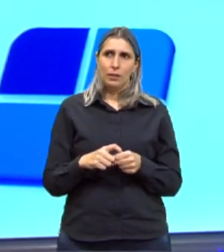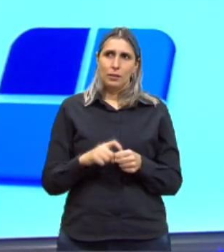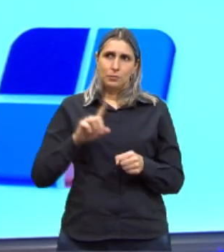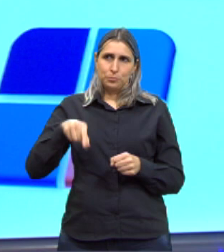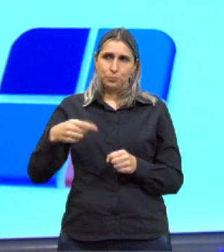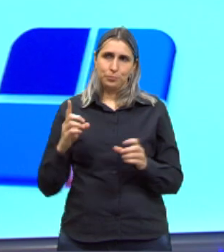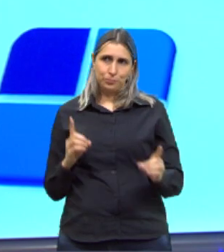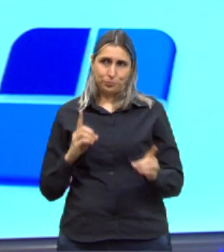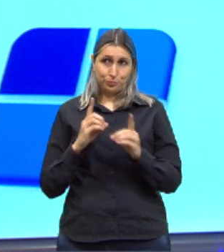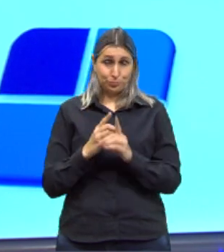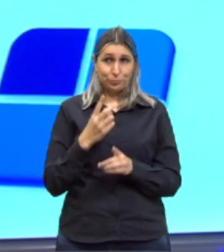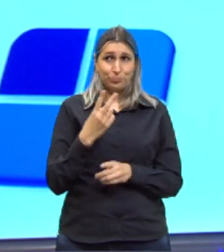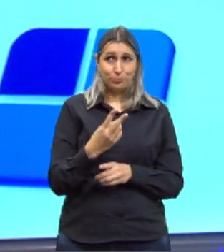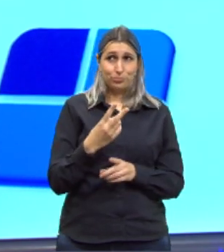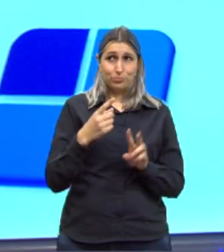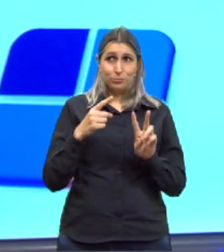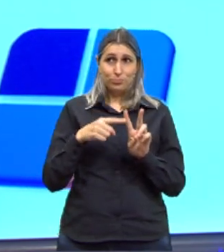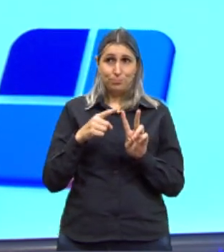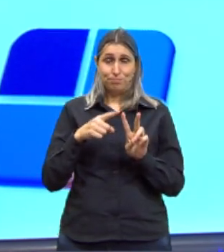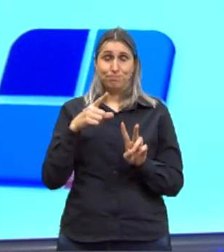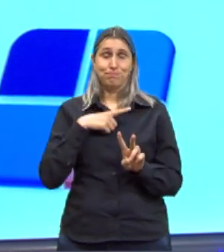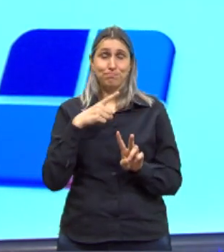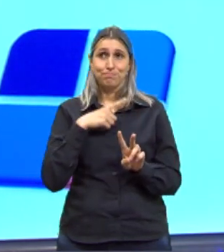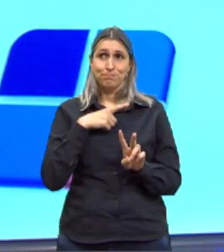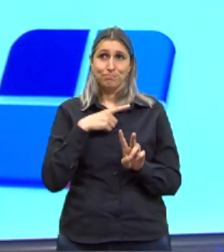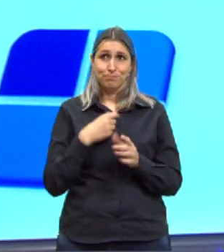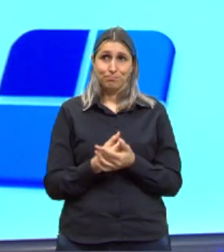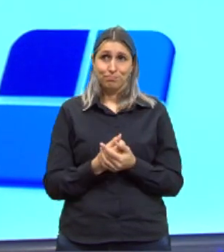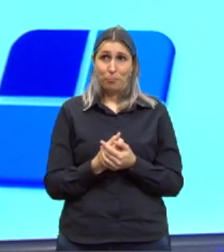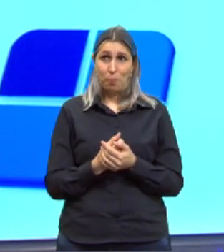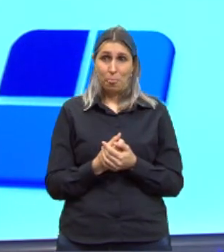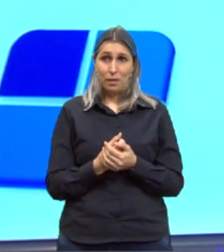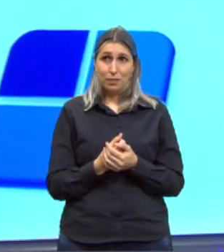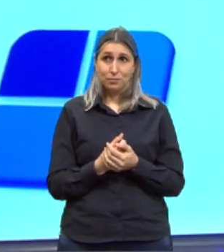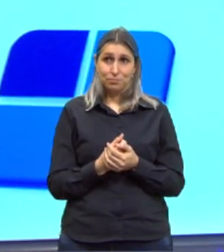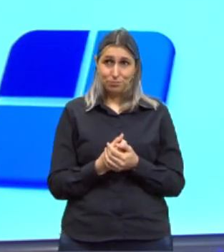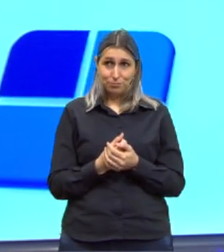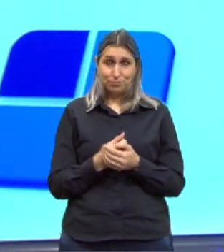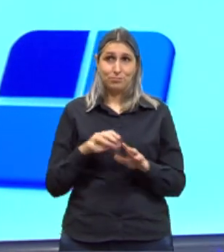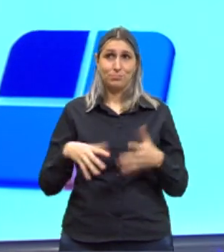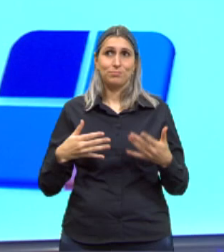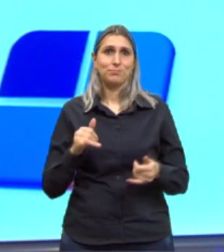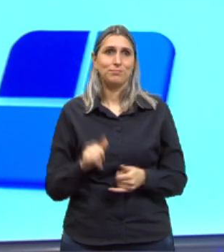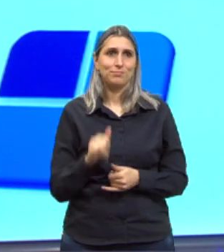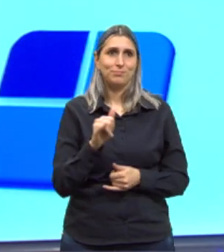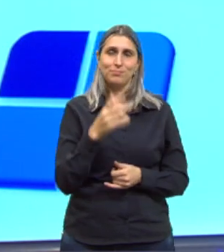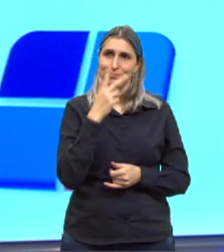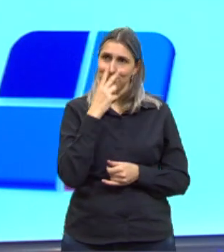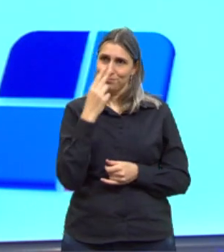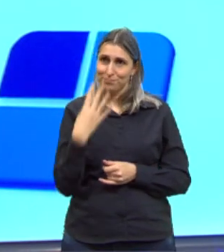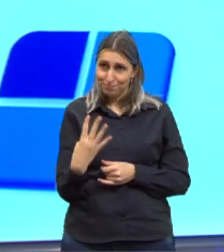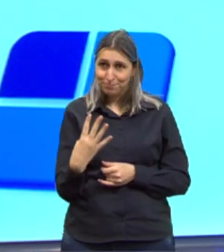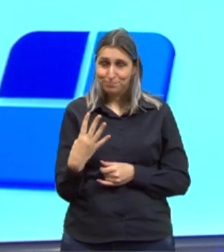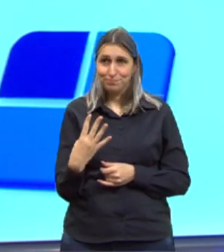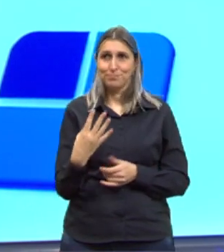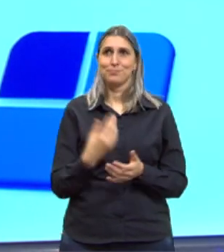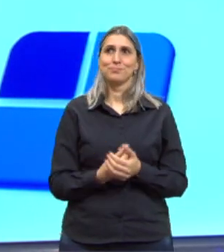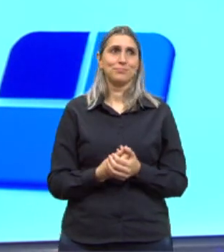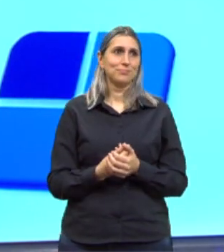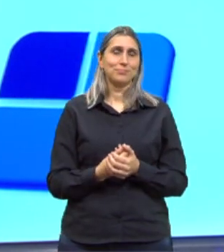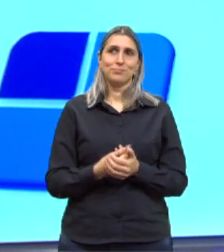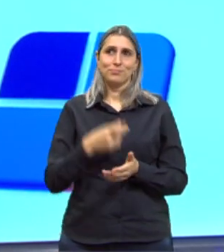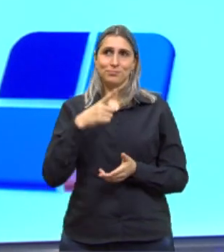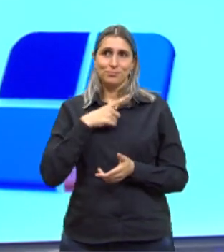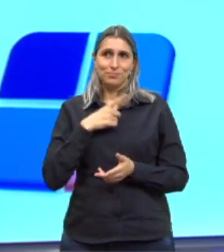outras duas raízes que eu não tinha, né? Então eu tenho aqui, quando o y for 4,